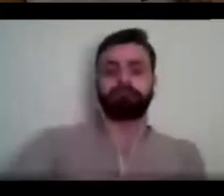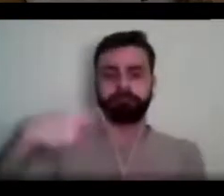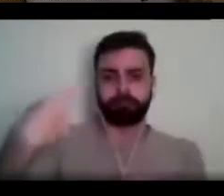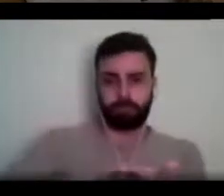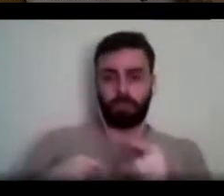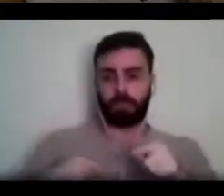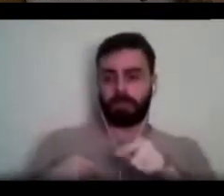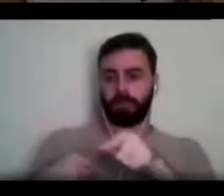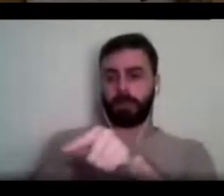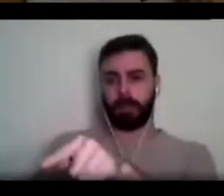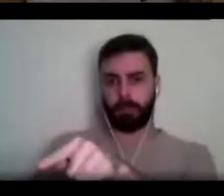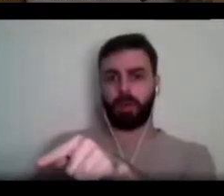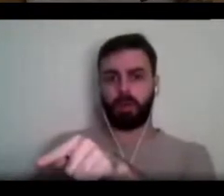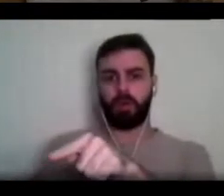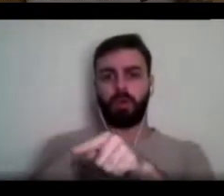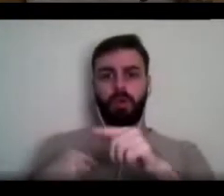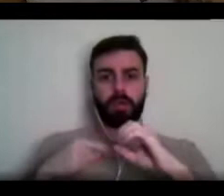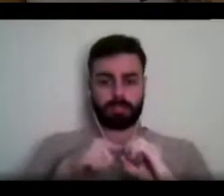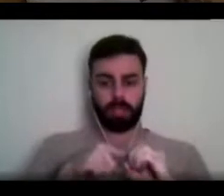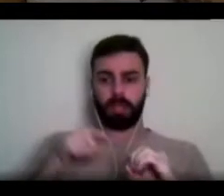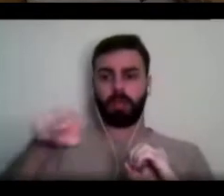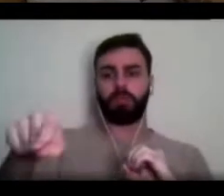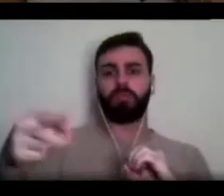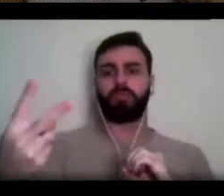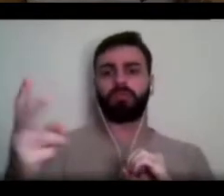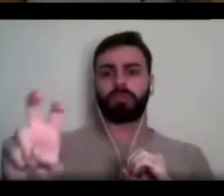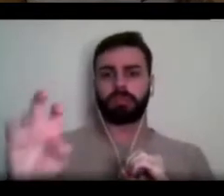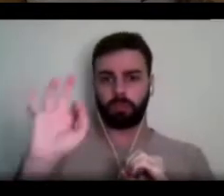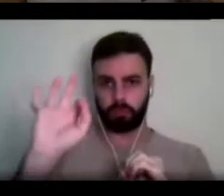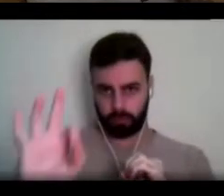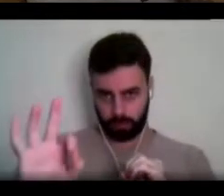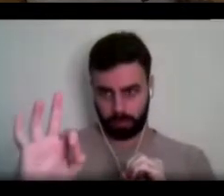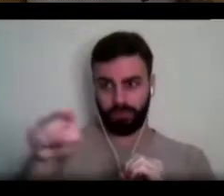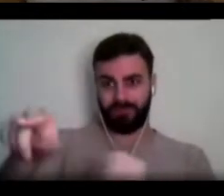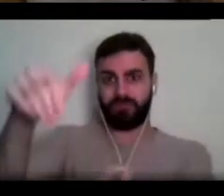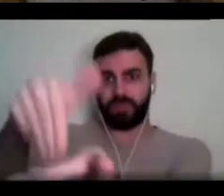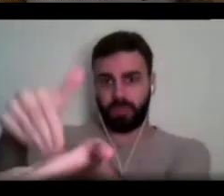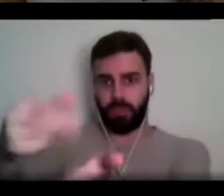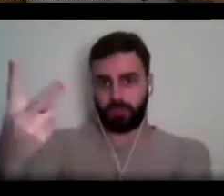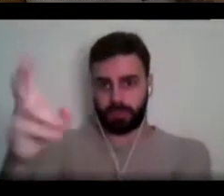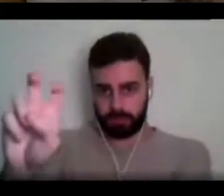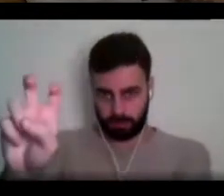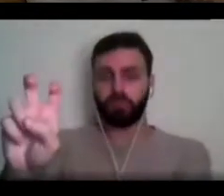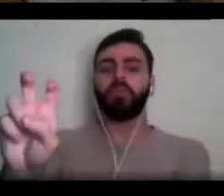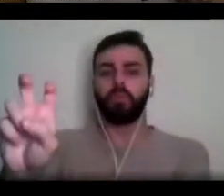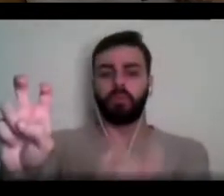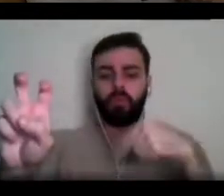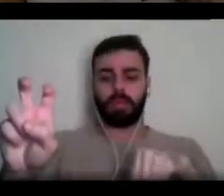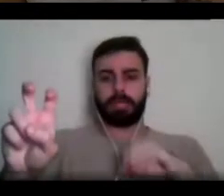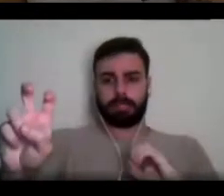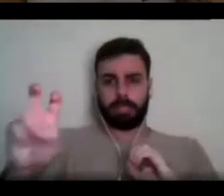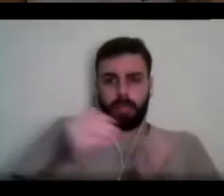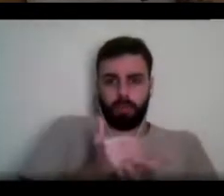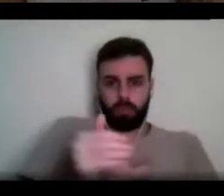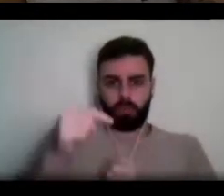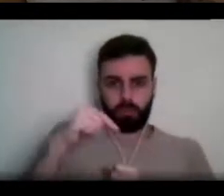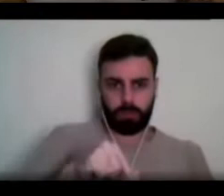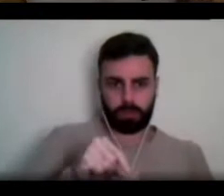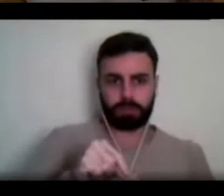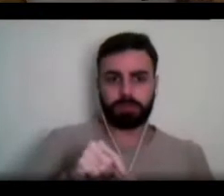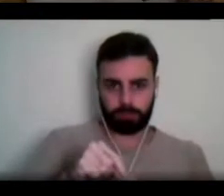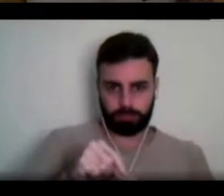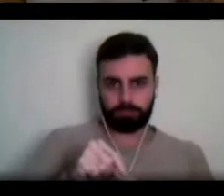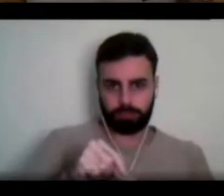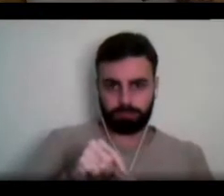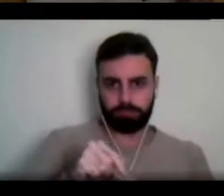é o vetor, isso aqui é o meu sistema de coordenadas, certo? Então, aqui tá 0, aqui tá 25 metros. Então,